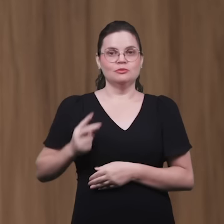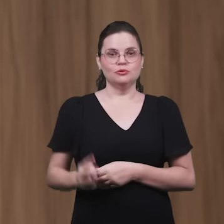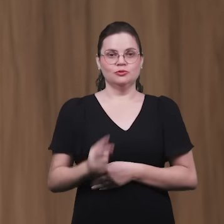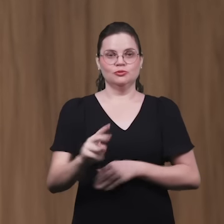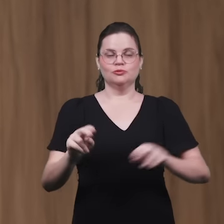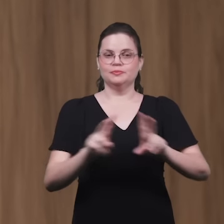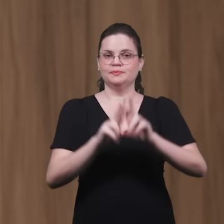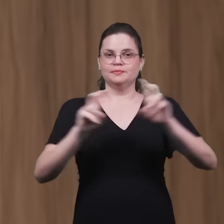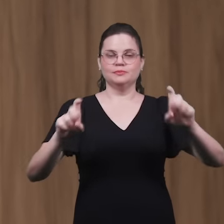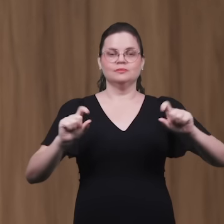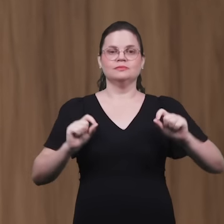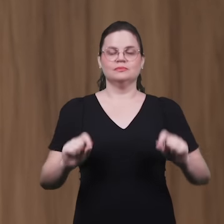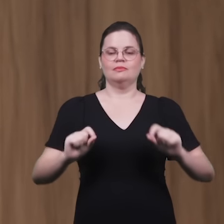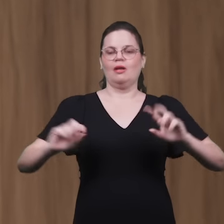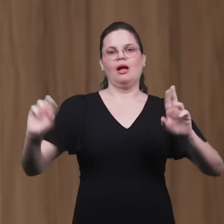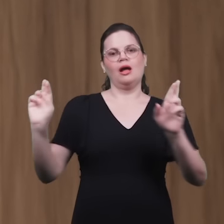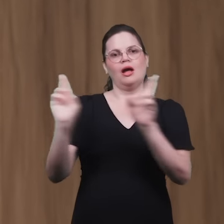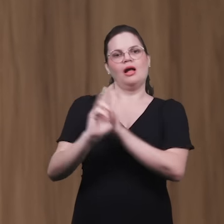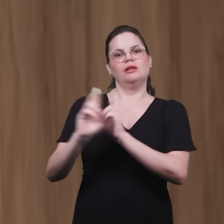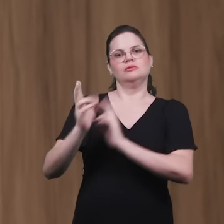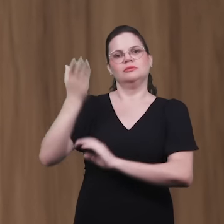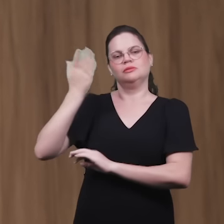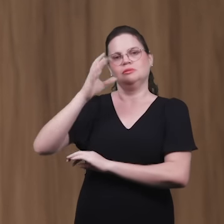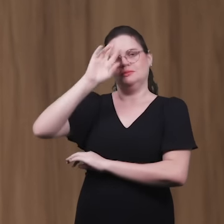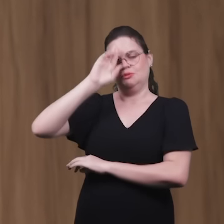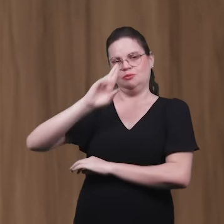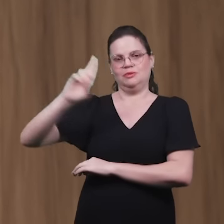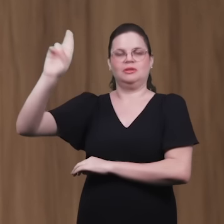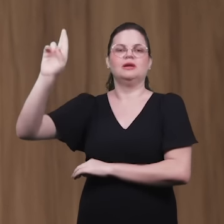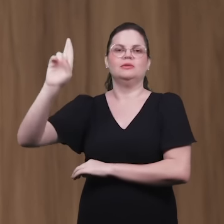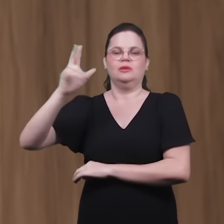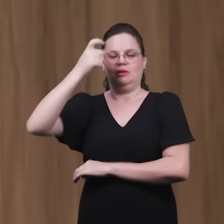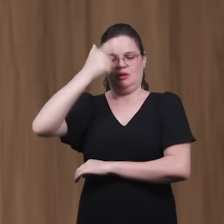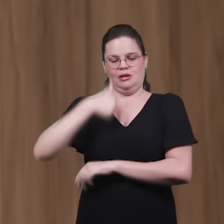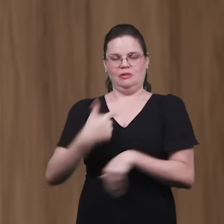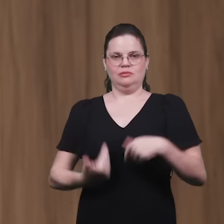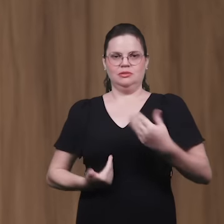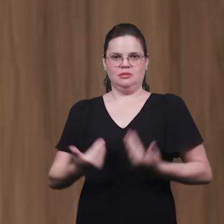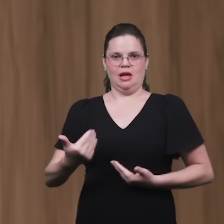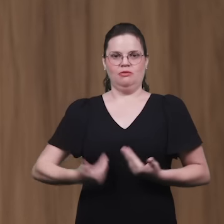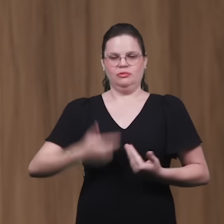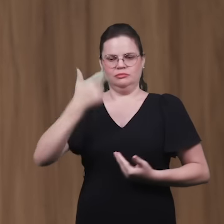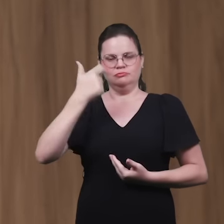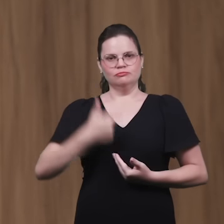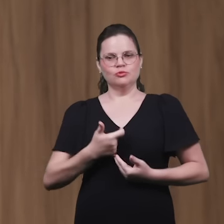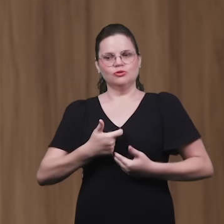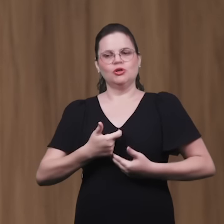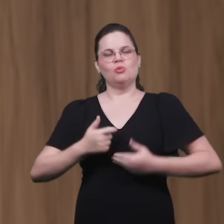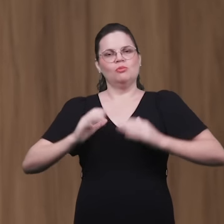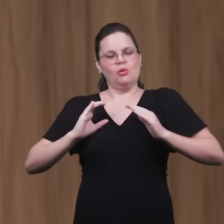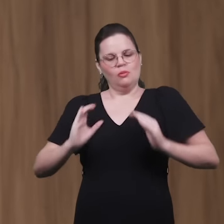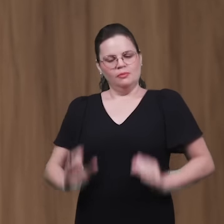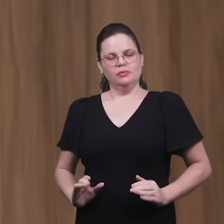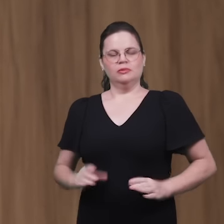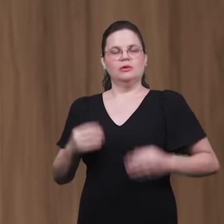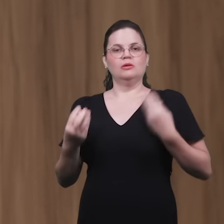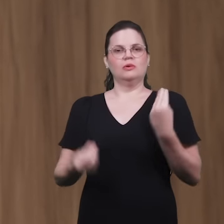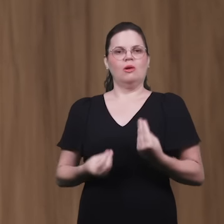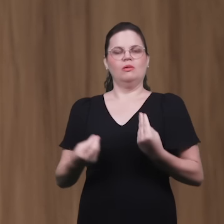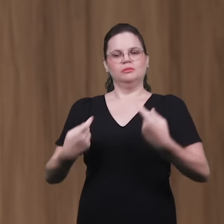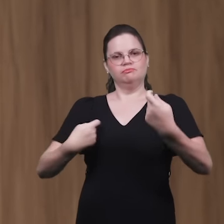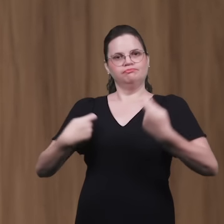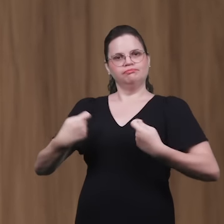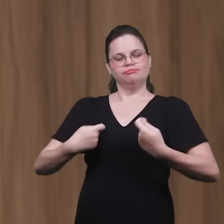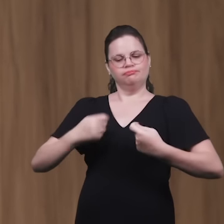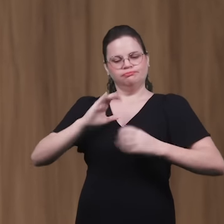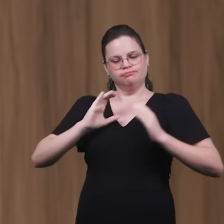de relacionamento do crente com Deus, quanto à questão disciplinar, como é que ele se relaciona com Deus, como nós